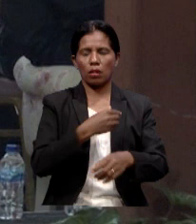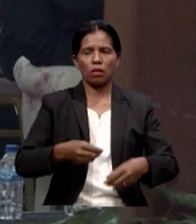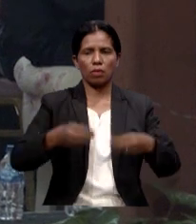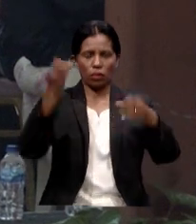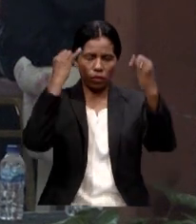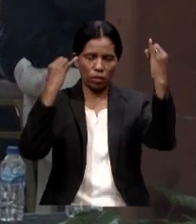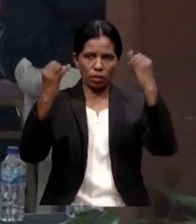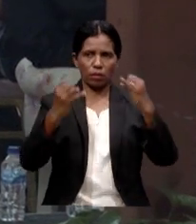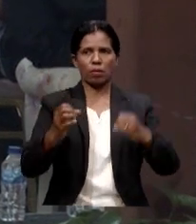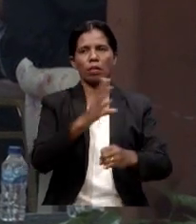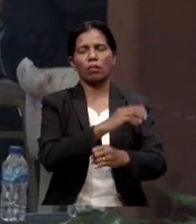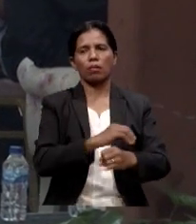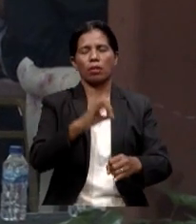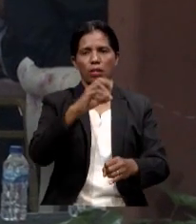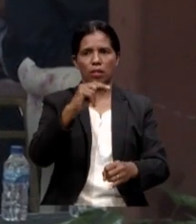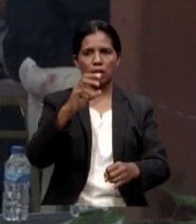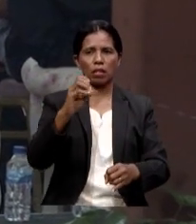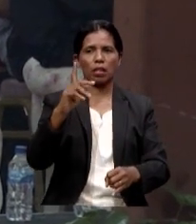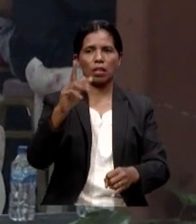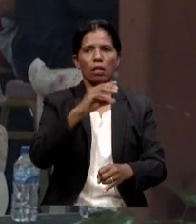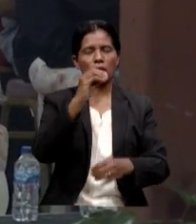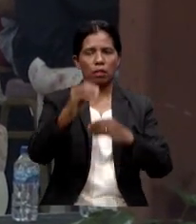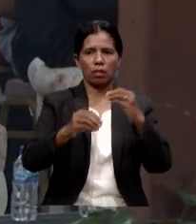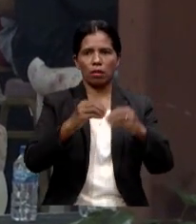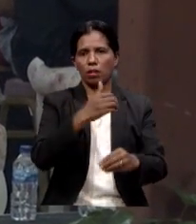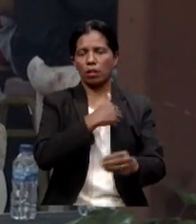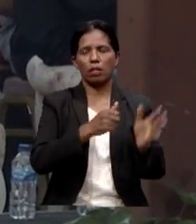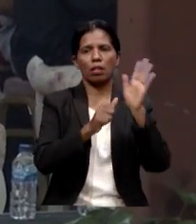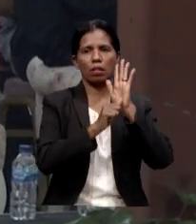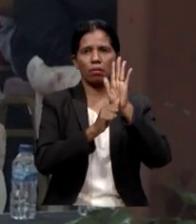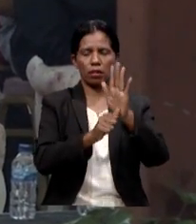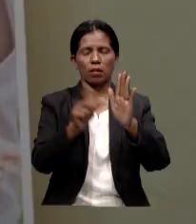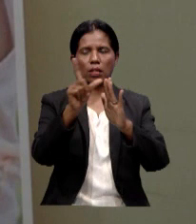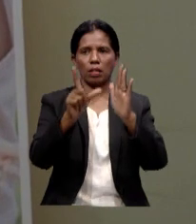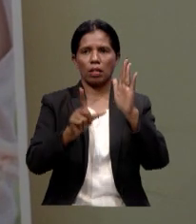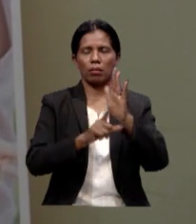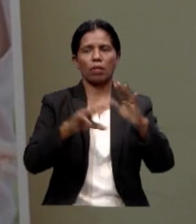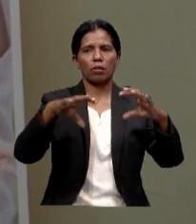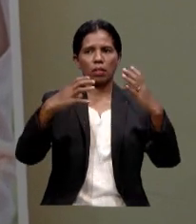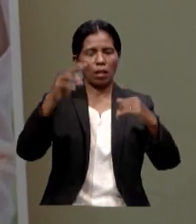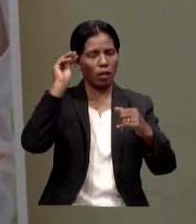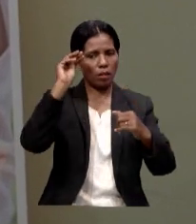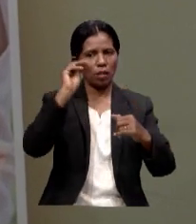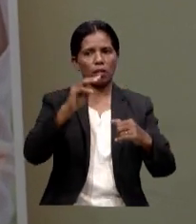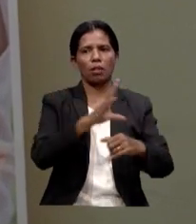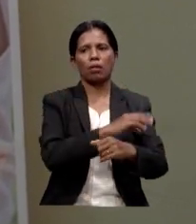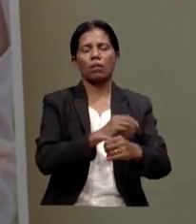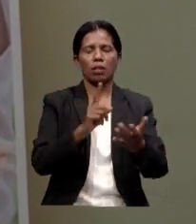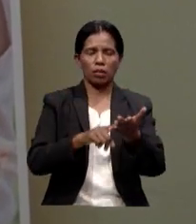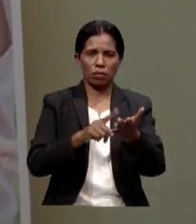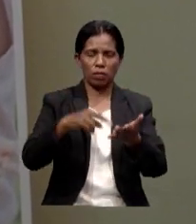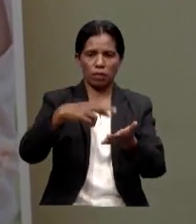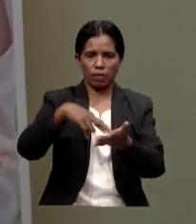gruma, ba parte indica, com a razão fundamento, se da que apresenta esboço lene, ba conselho ministro, rode discute no aprova.